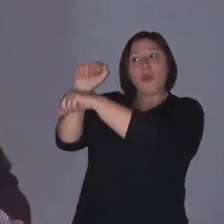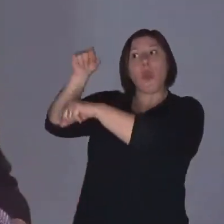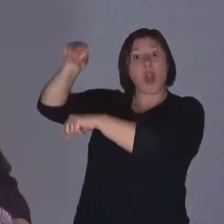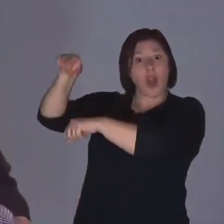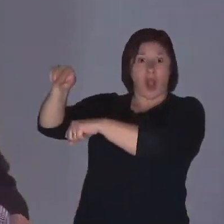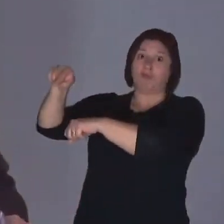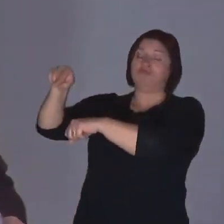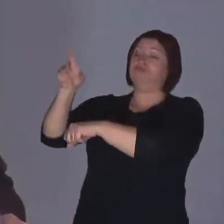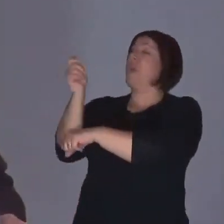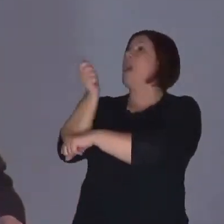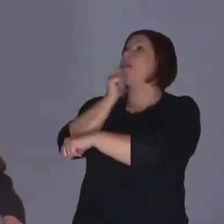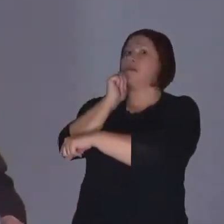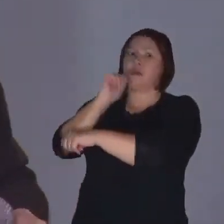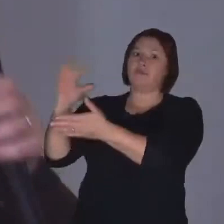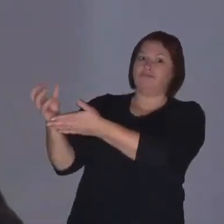ido.